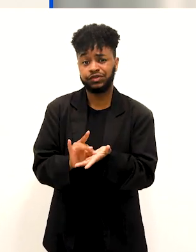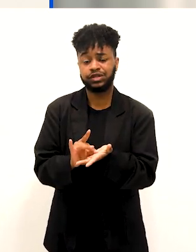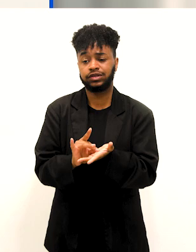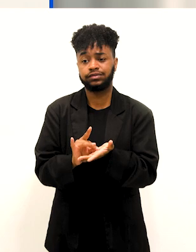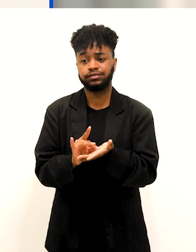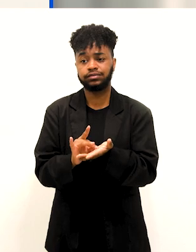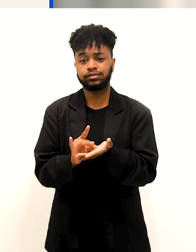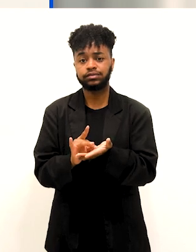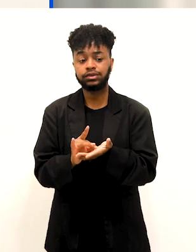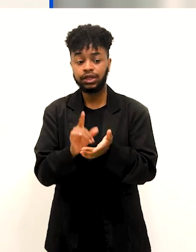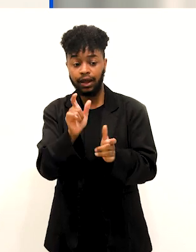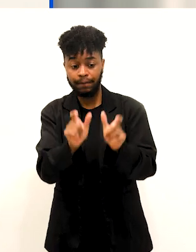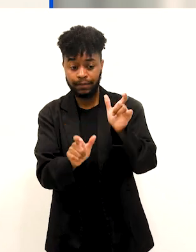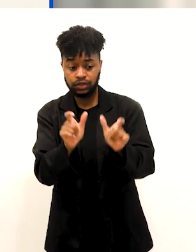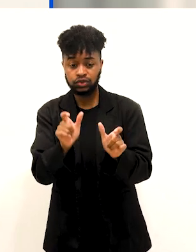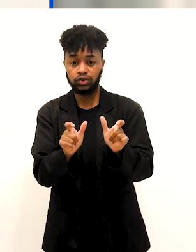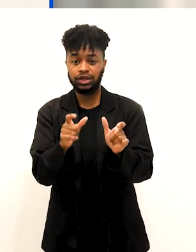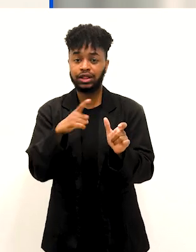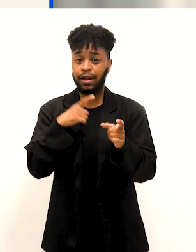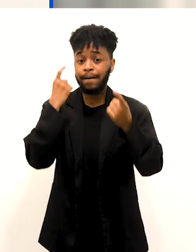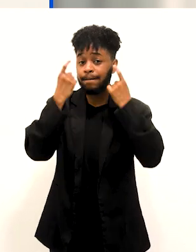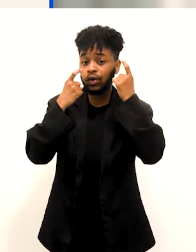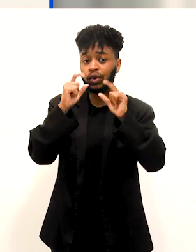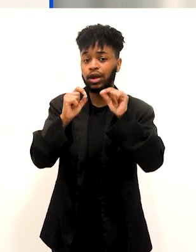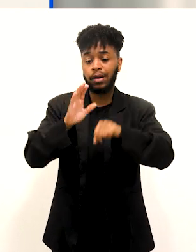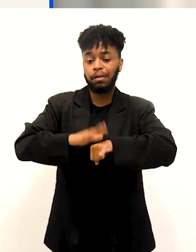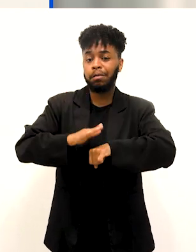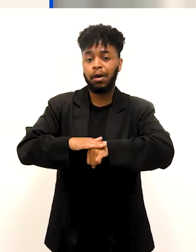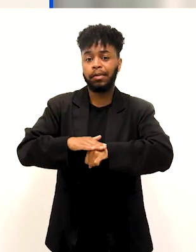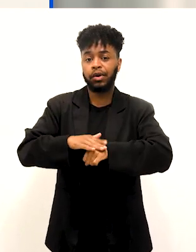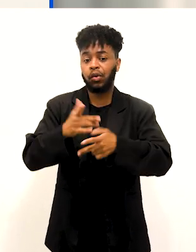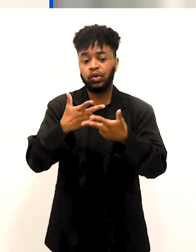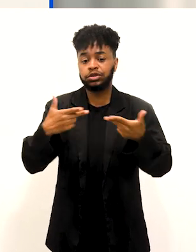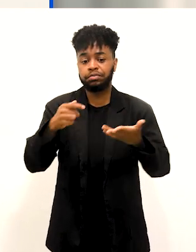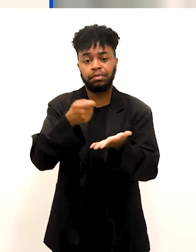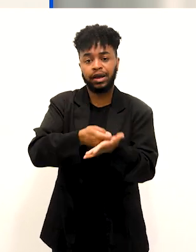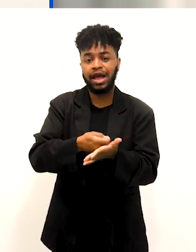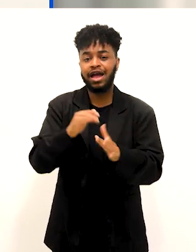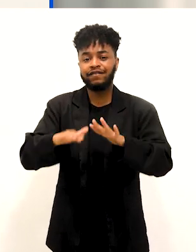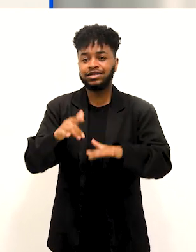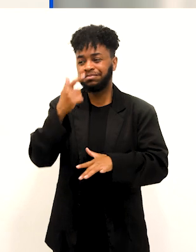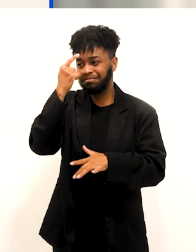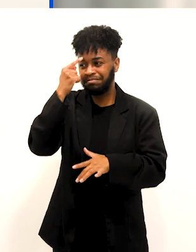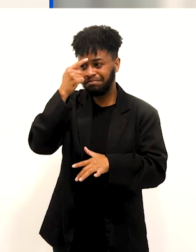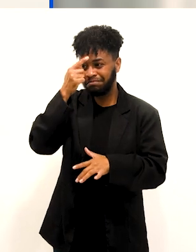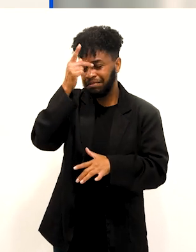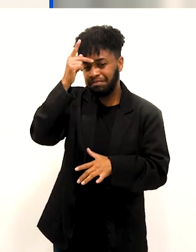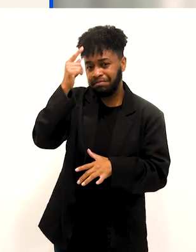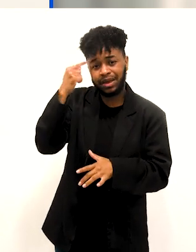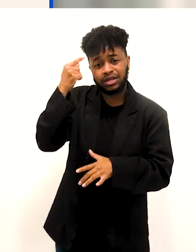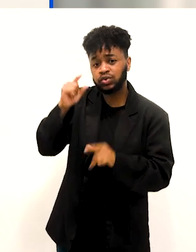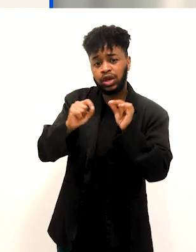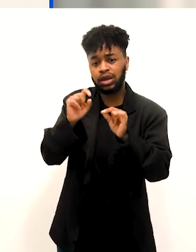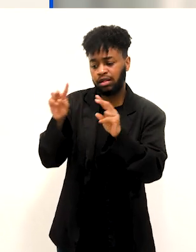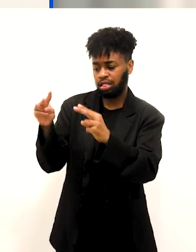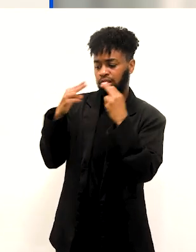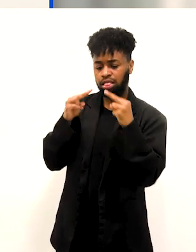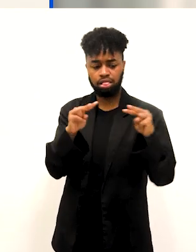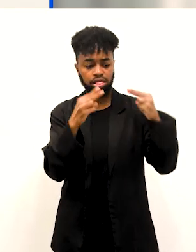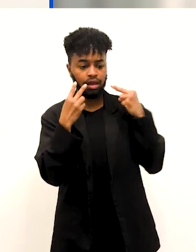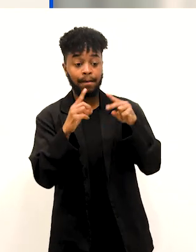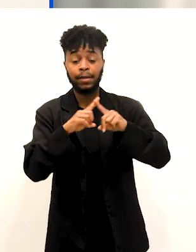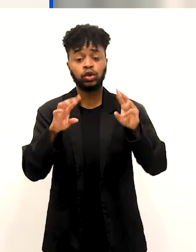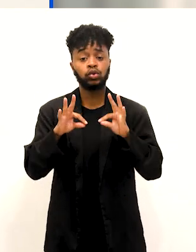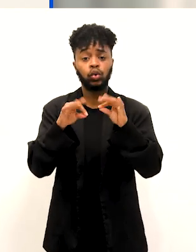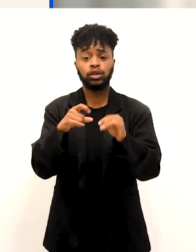na verdade, as pessoas elas estão muito preocupadas com os próprios boletos, né? Às vezes a gente acha que está todo mundo olhando para a gente, está todo mundo olhando para os seus próprios boletos,